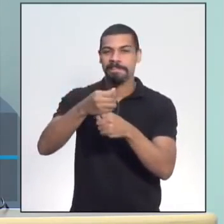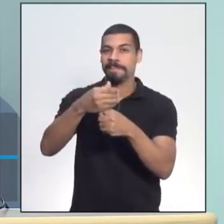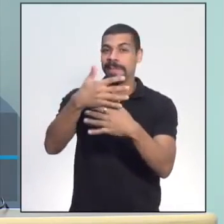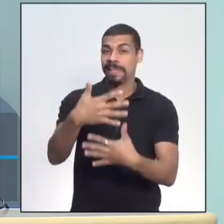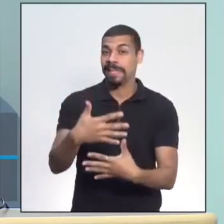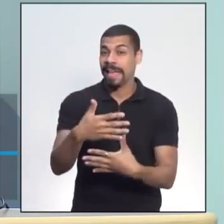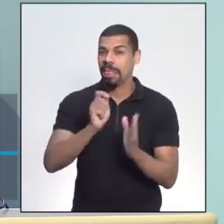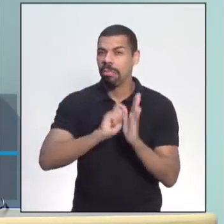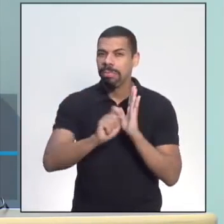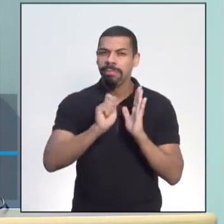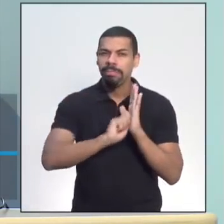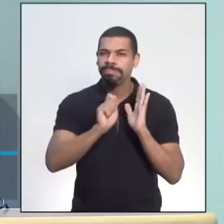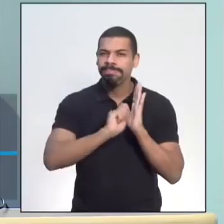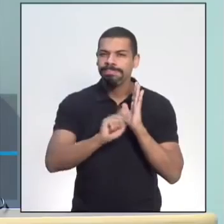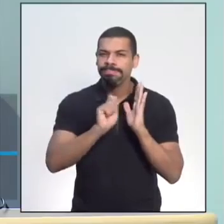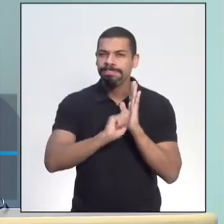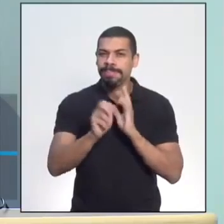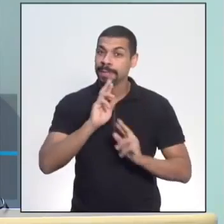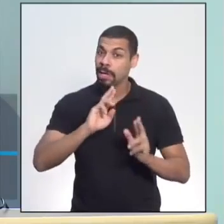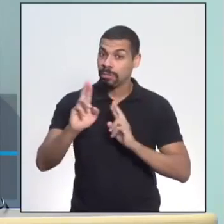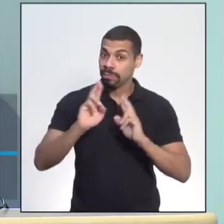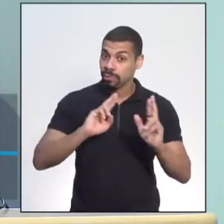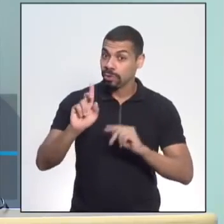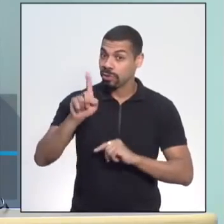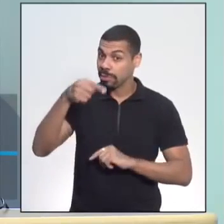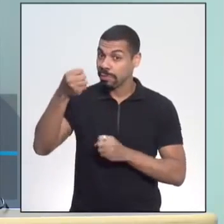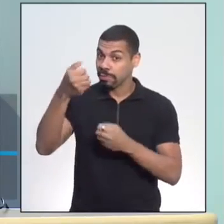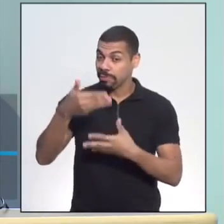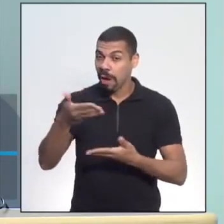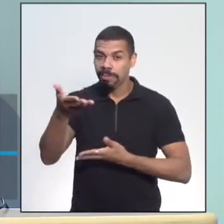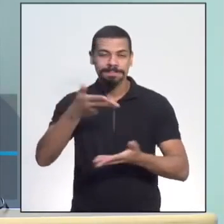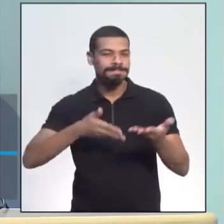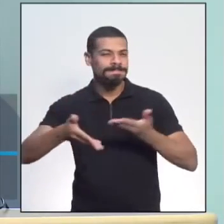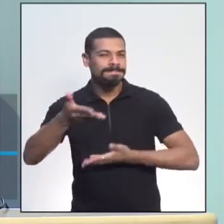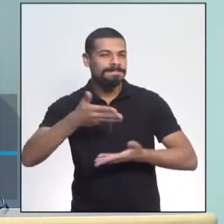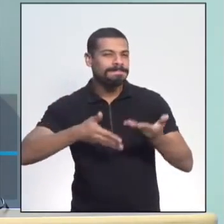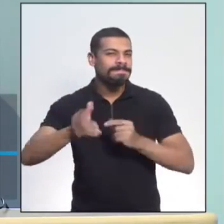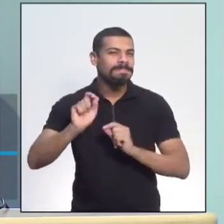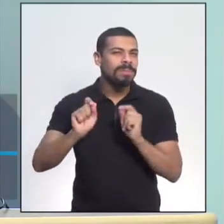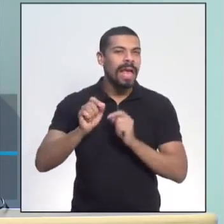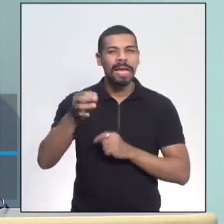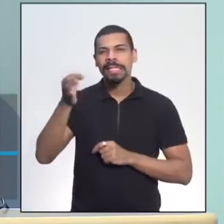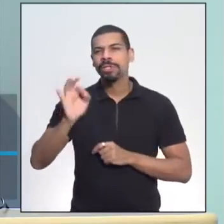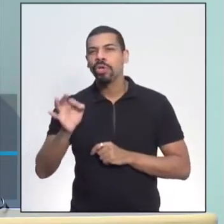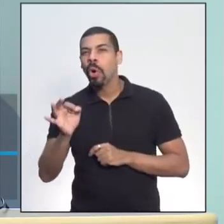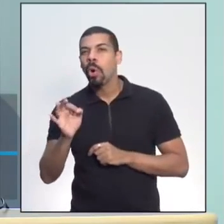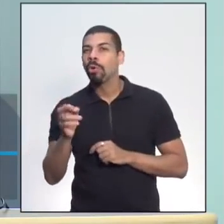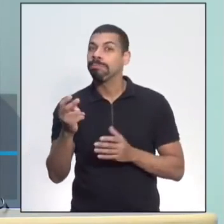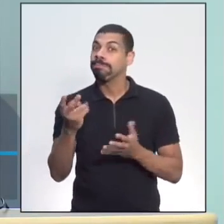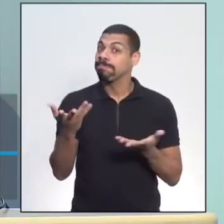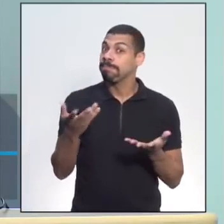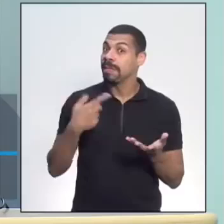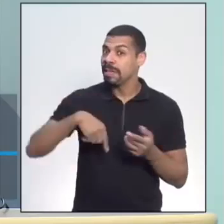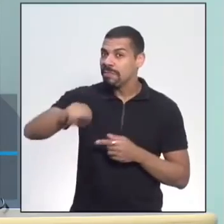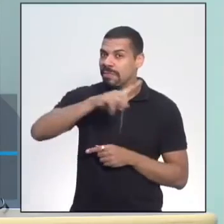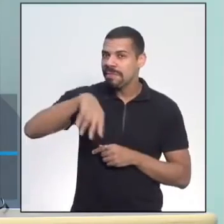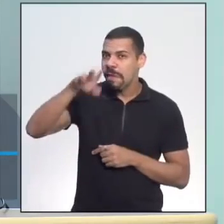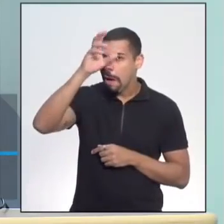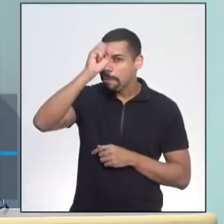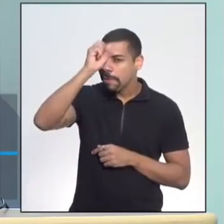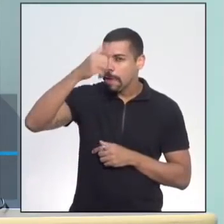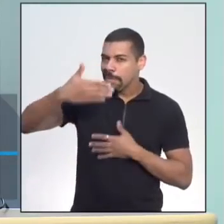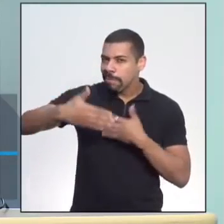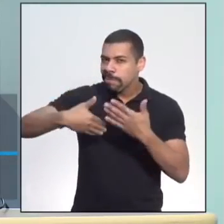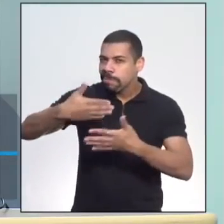chat, anotar todas as suas respostas, para depois a gente poder verificar quem acertou e quem vai aprender mais um